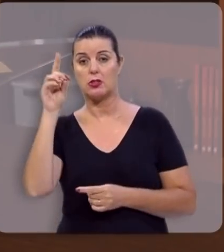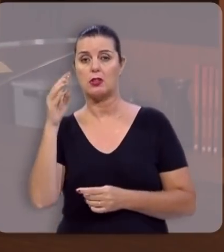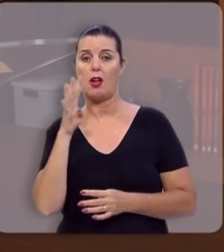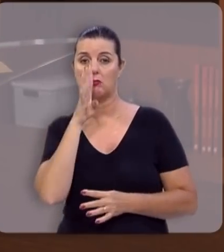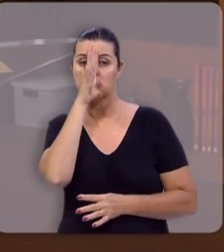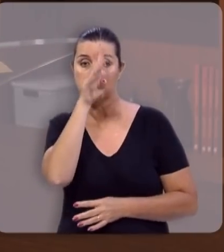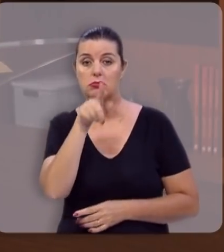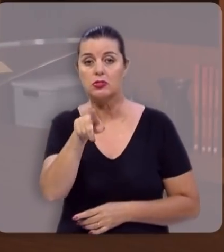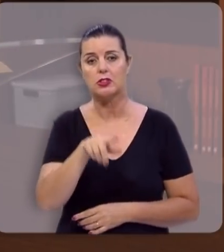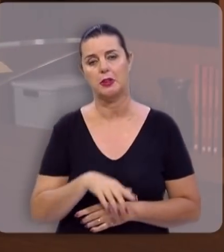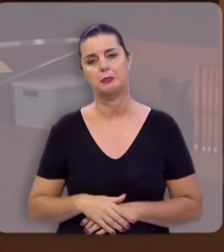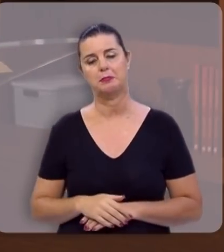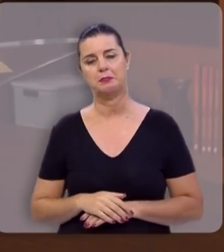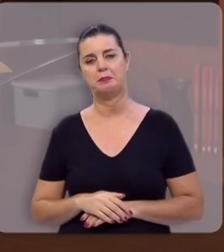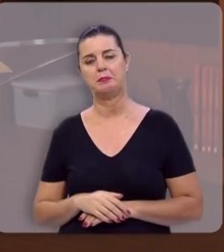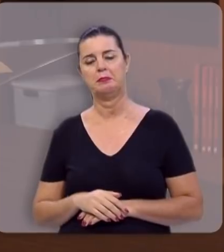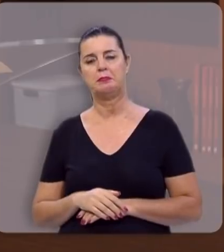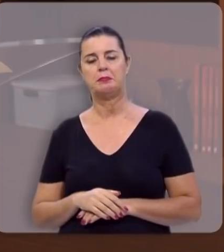você.